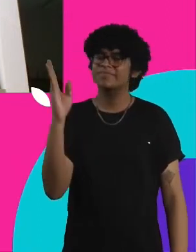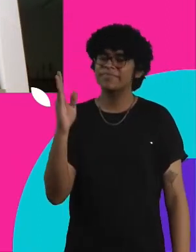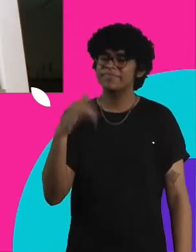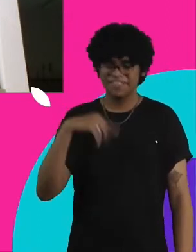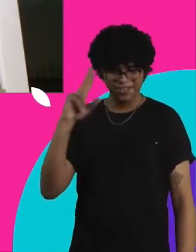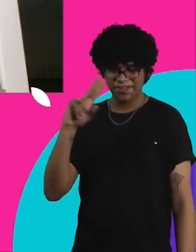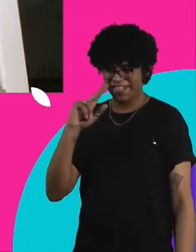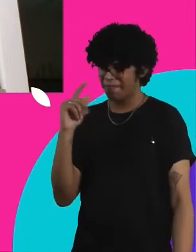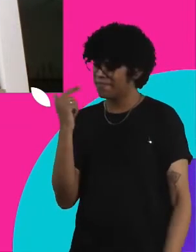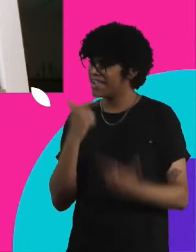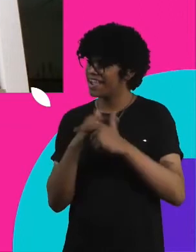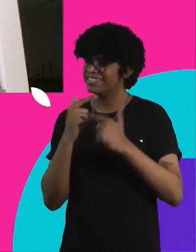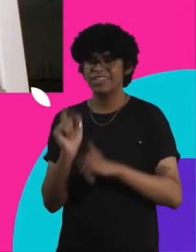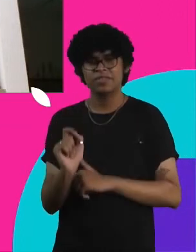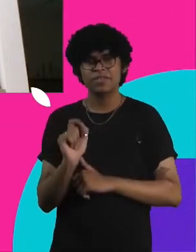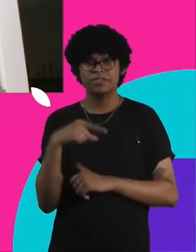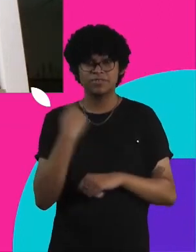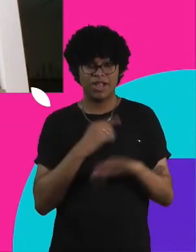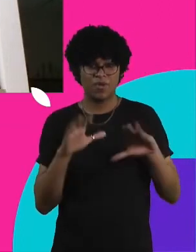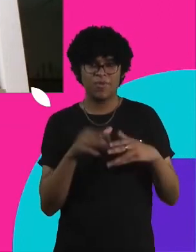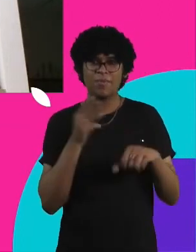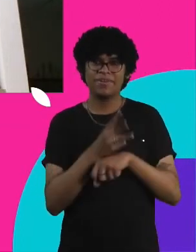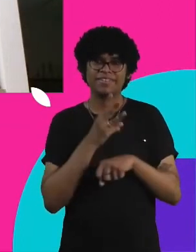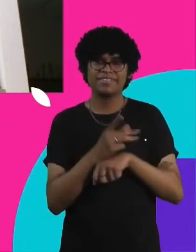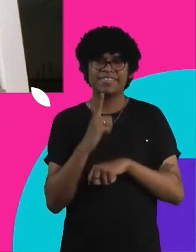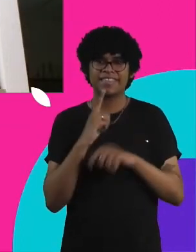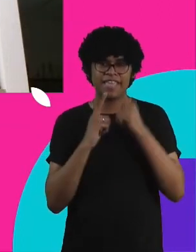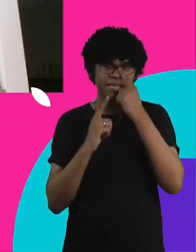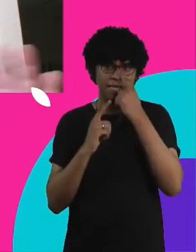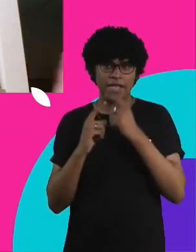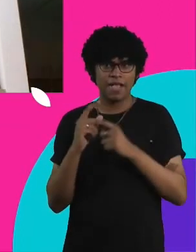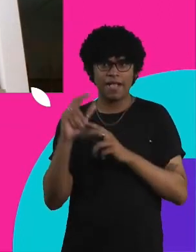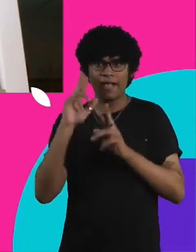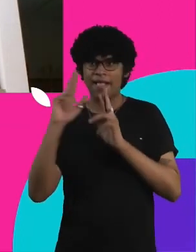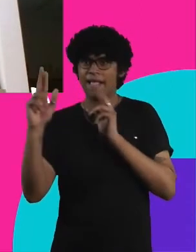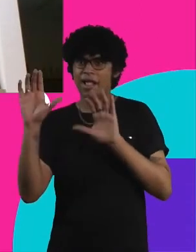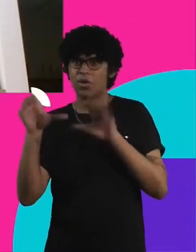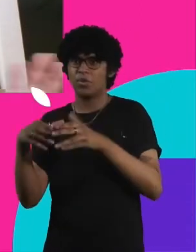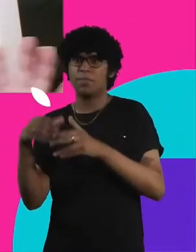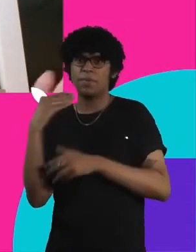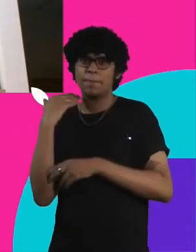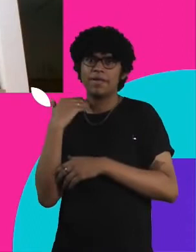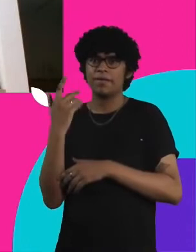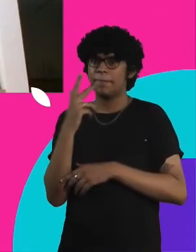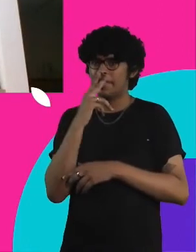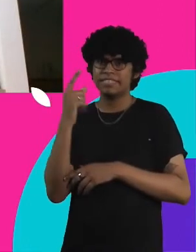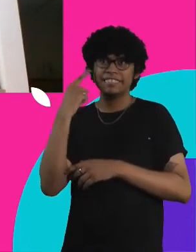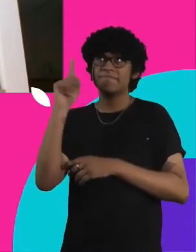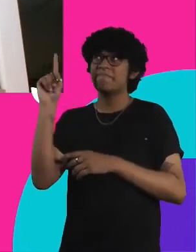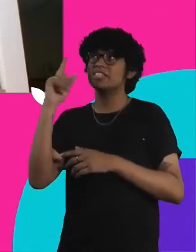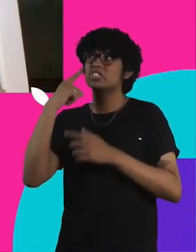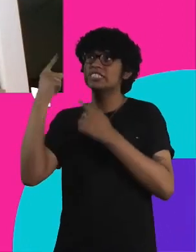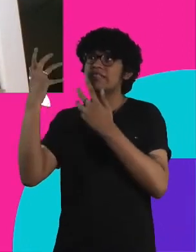desse projeto é que a gente tinha um grupo do WhatsApp com os executivos dos bancos, coisa que era inimaginável em outras